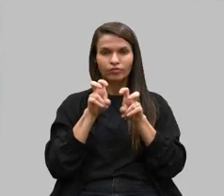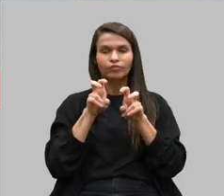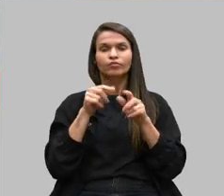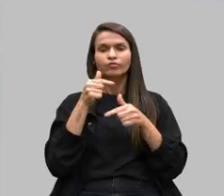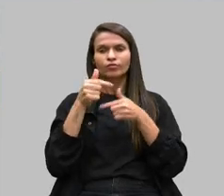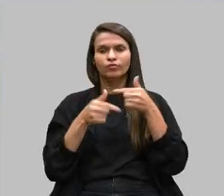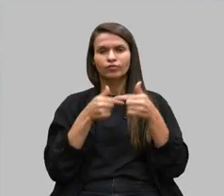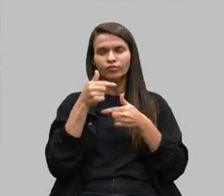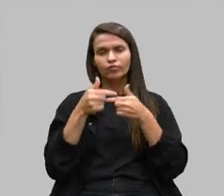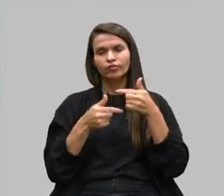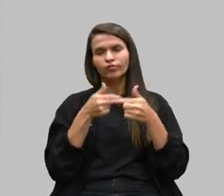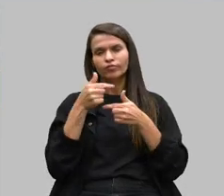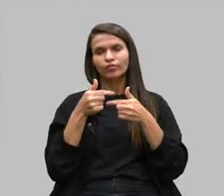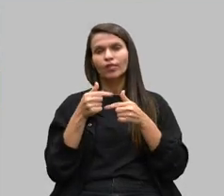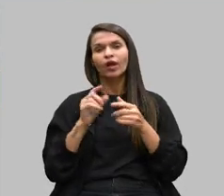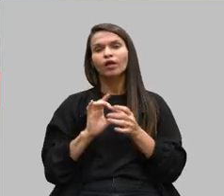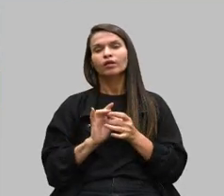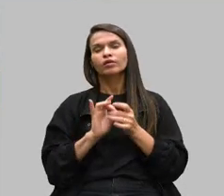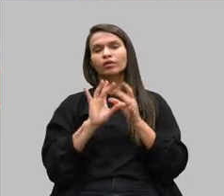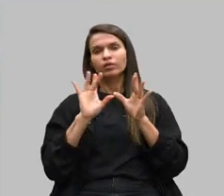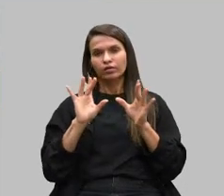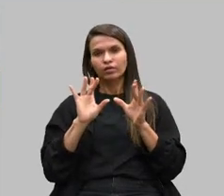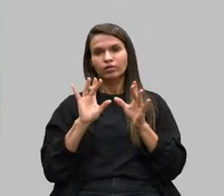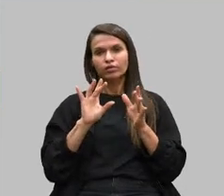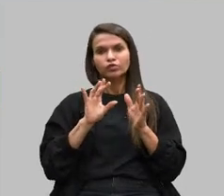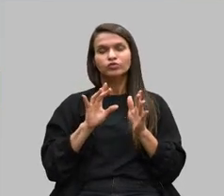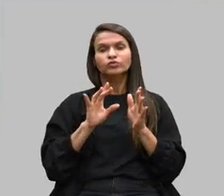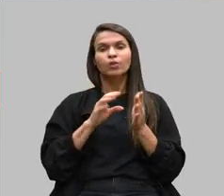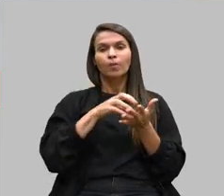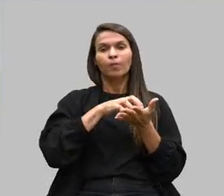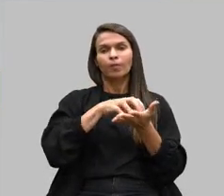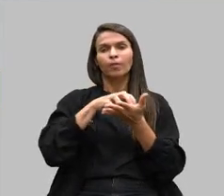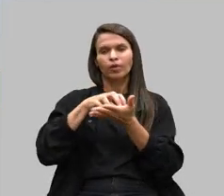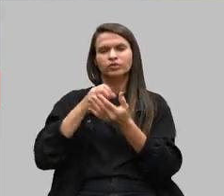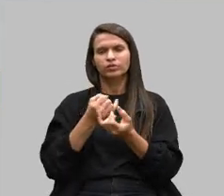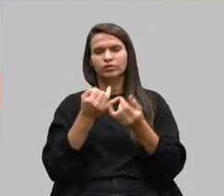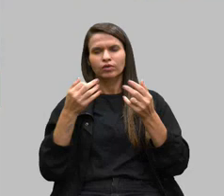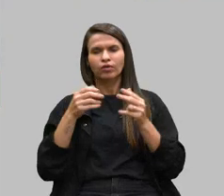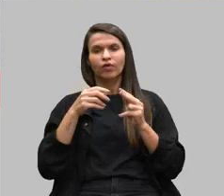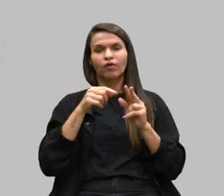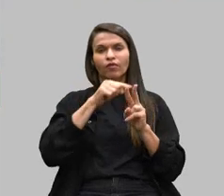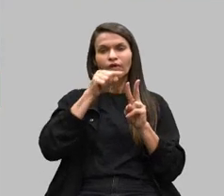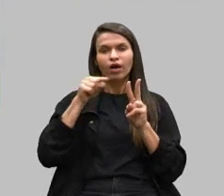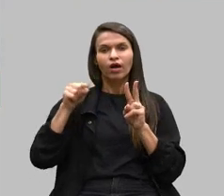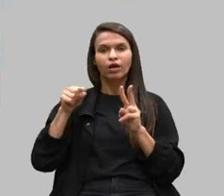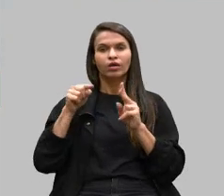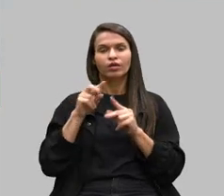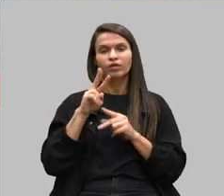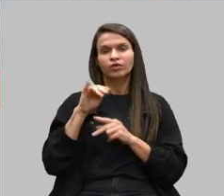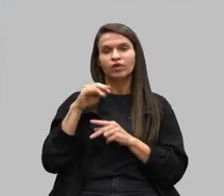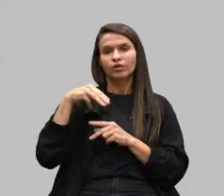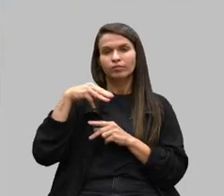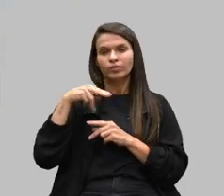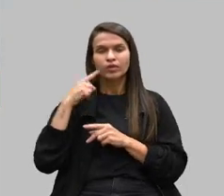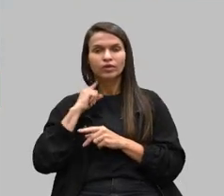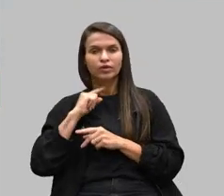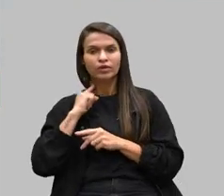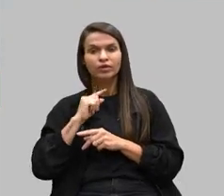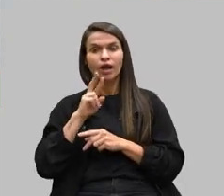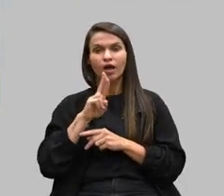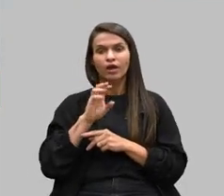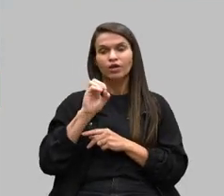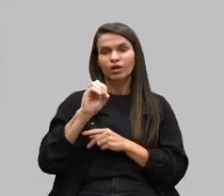interoperabilidade É permitir que malhas diversas que sejam da Vale Vitória Minas da mrss que está aqui presente